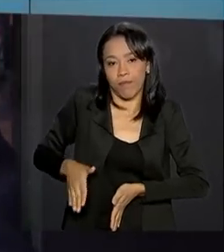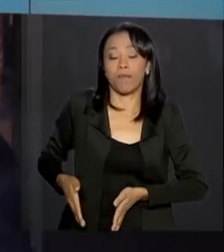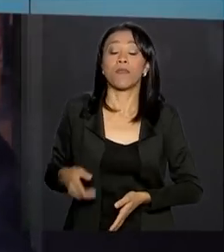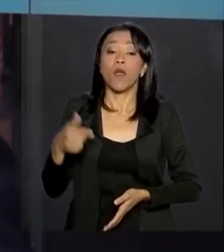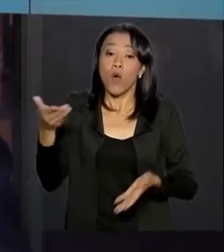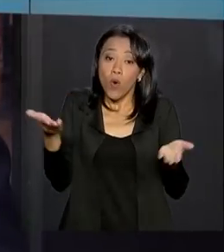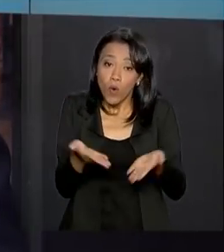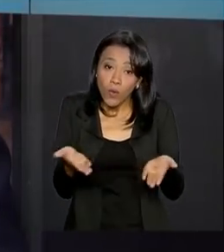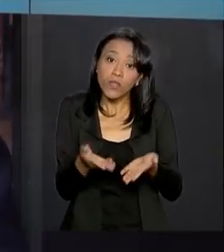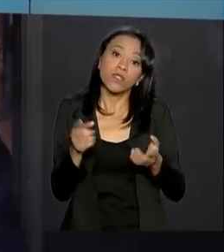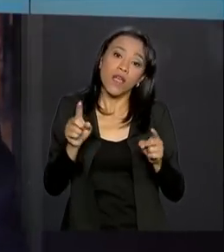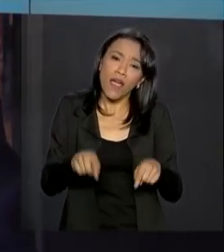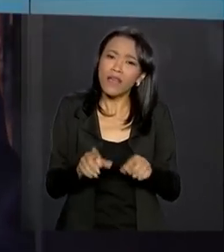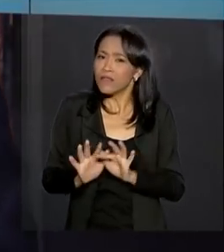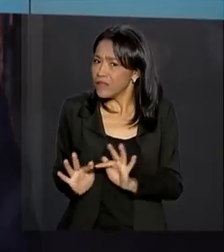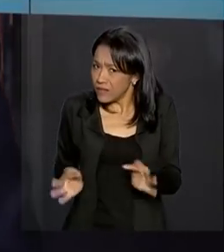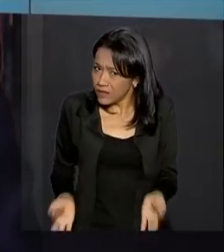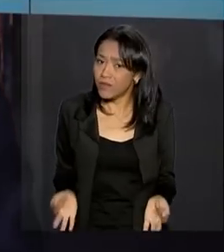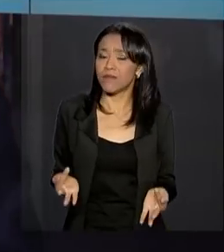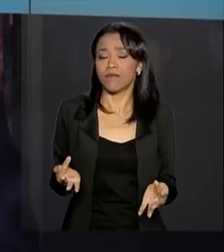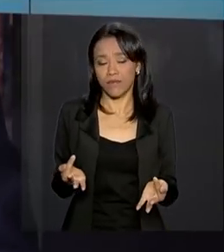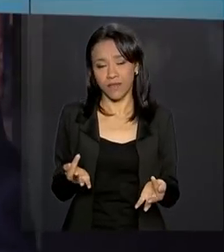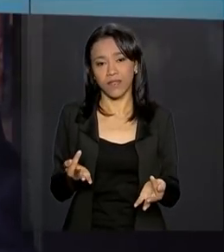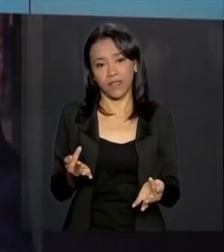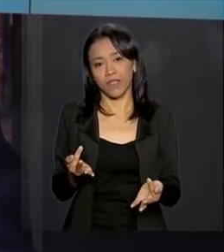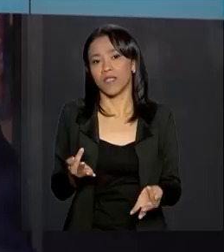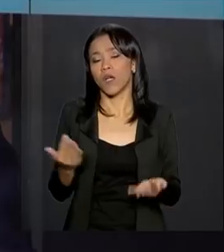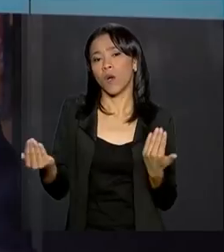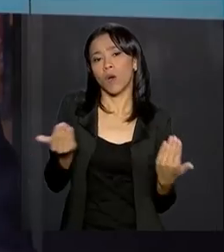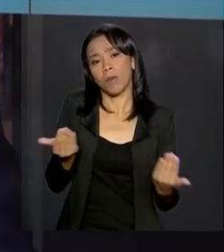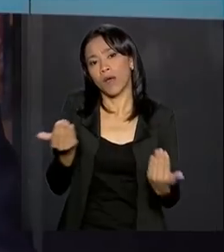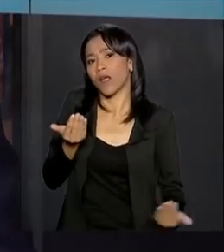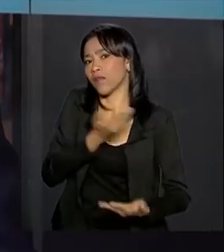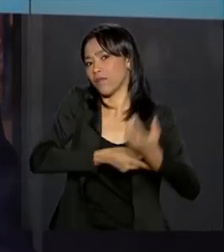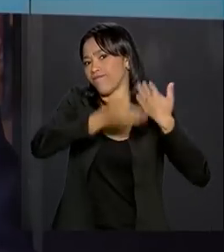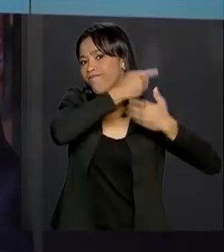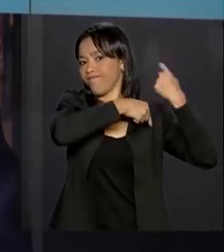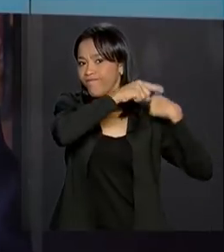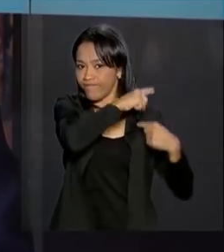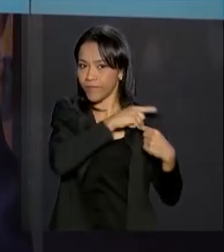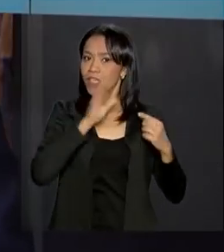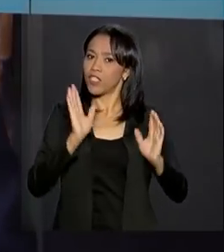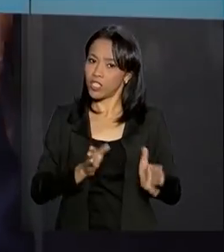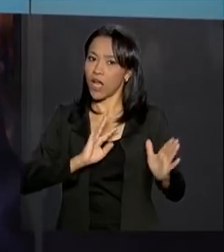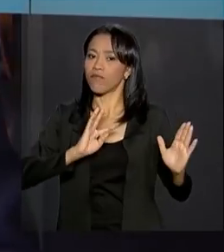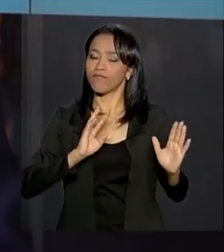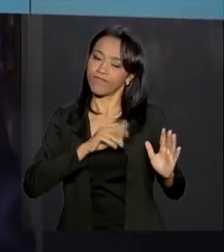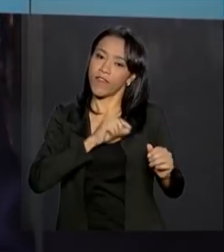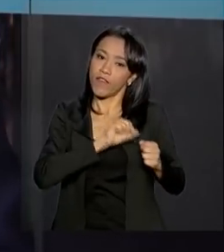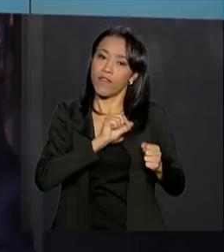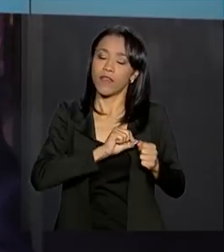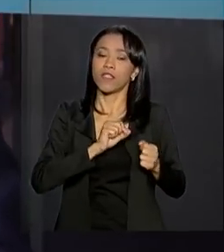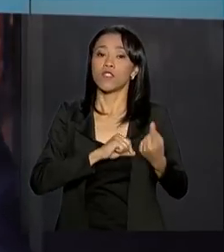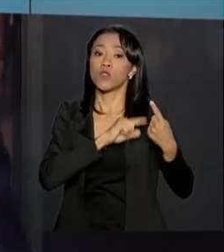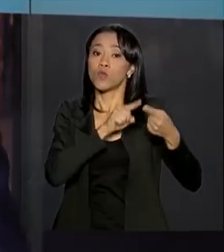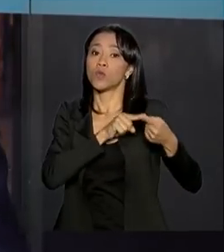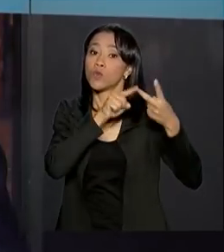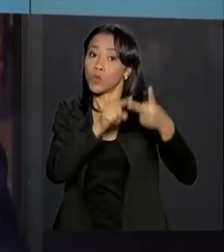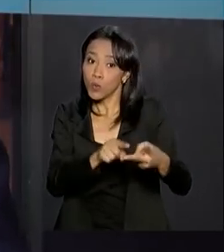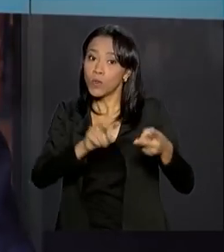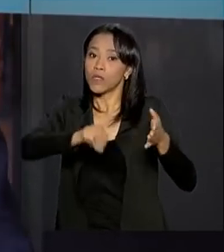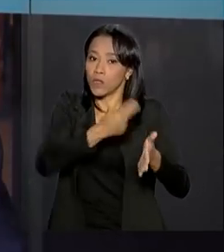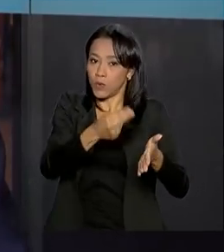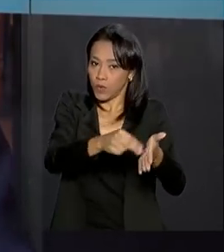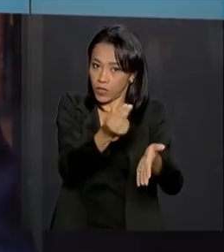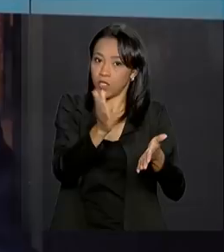hoje é considerado mais simples do que os procedimentos anteriores, pelos quais ele já passou, ele fez 2 outras cirurgias